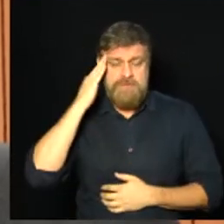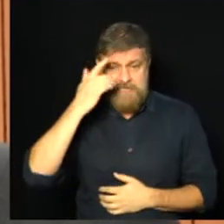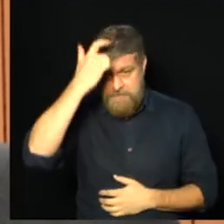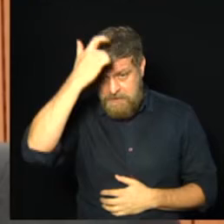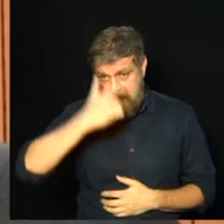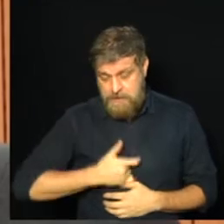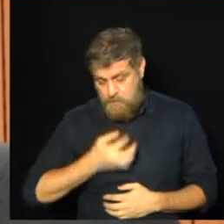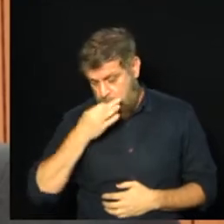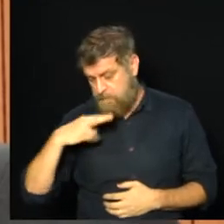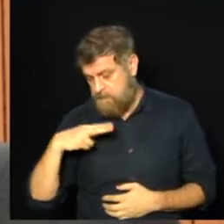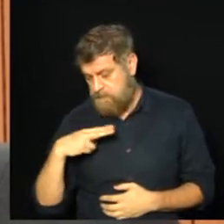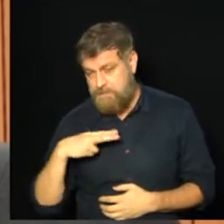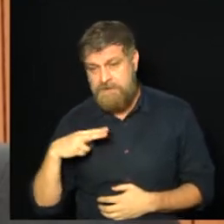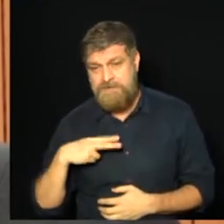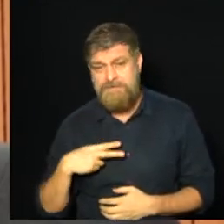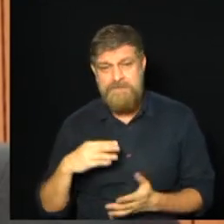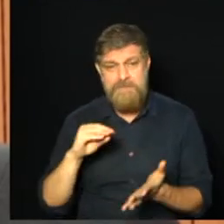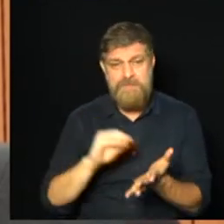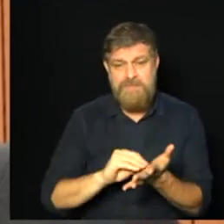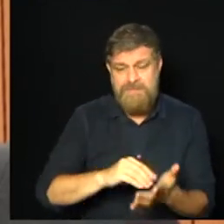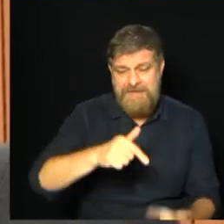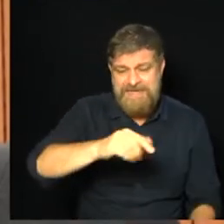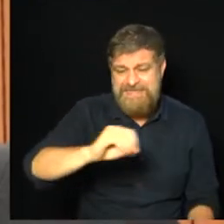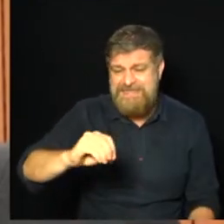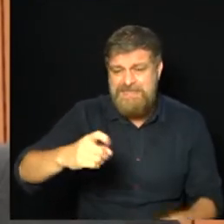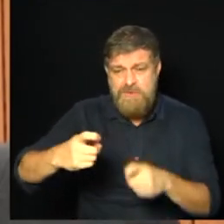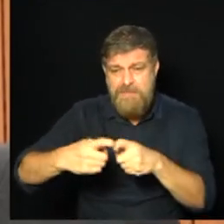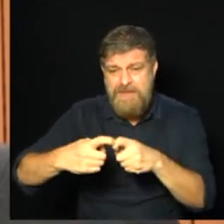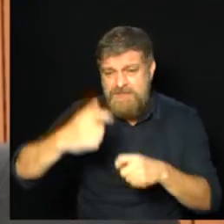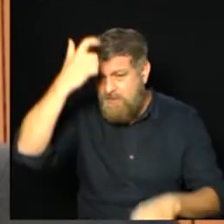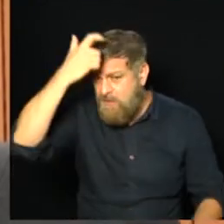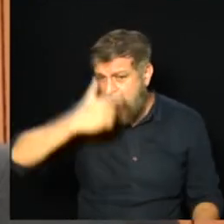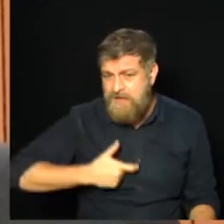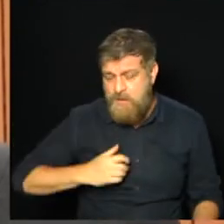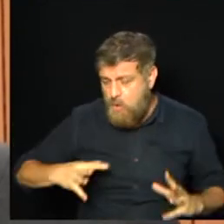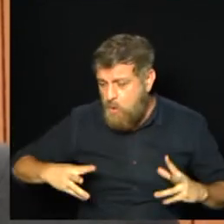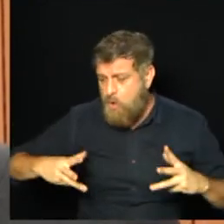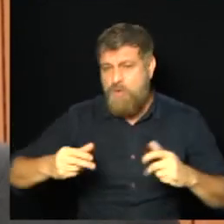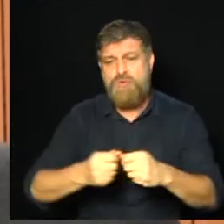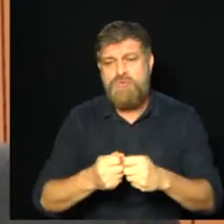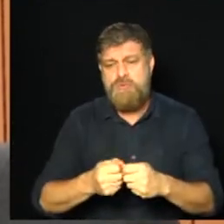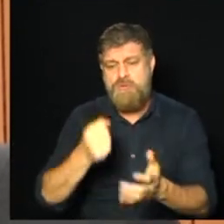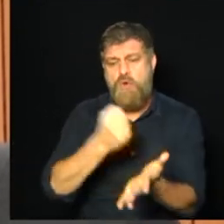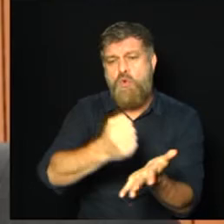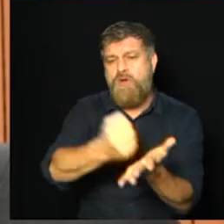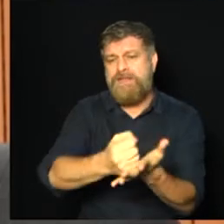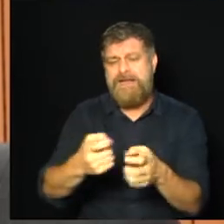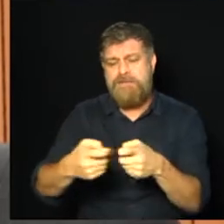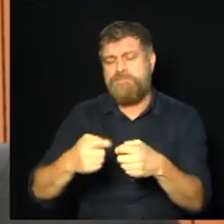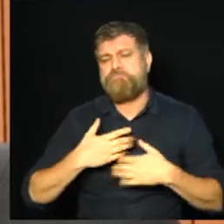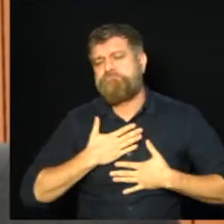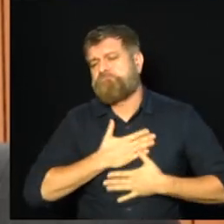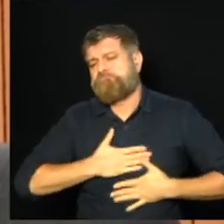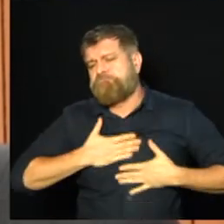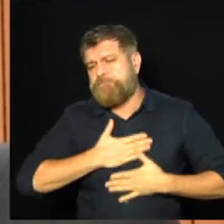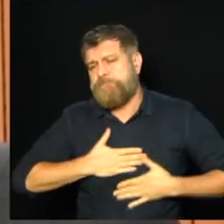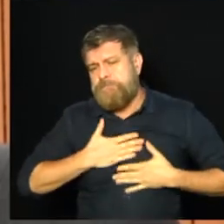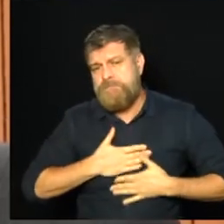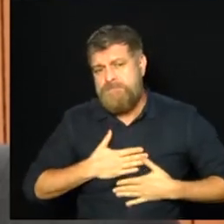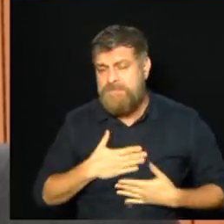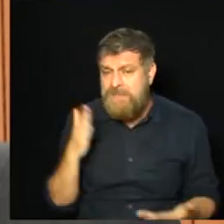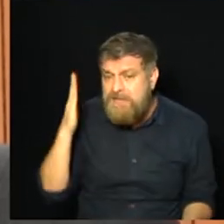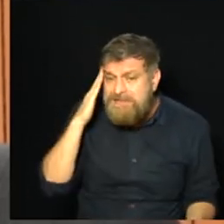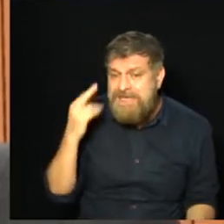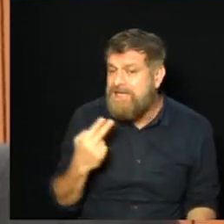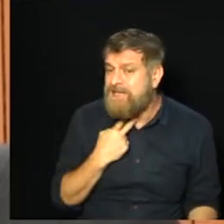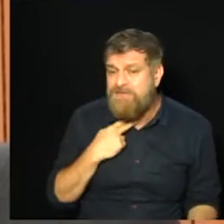mim, faltam 700 mil. Eu preencheria todos os cargos com a maior satisfação possível, mas eu sei que